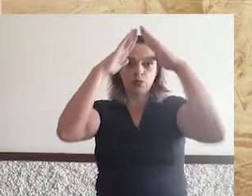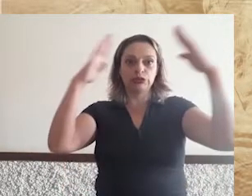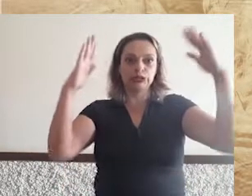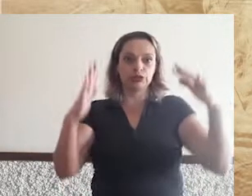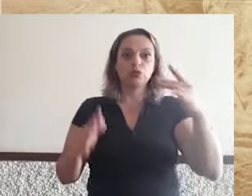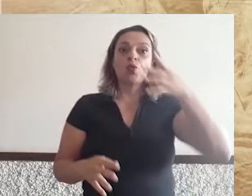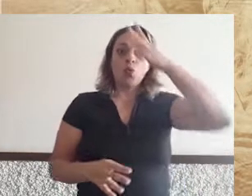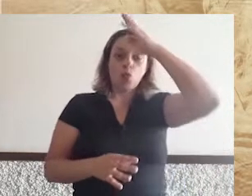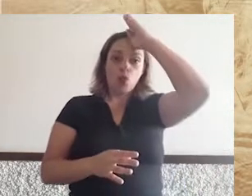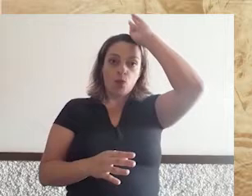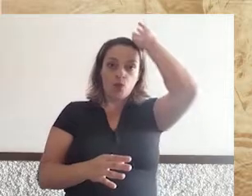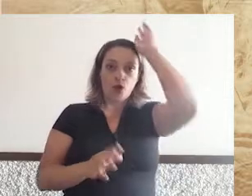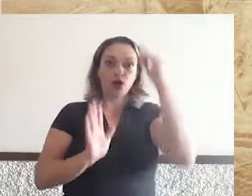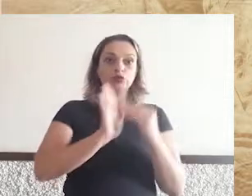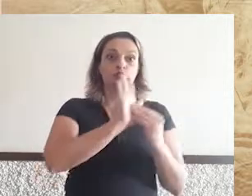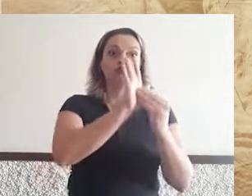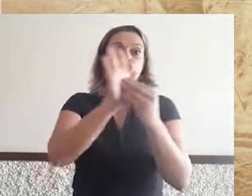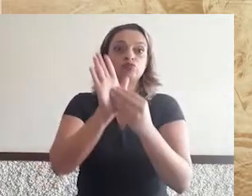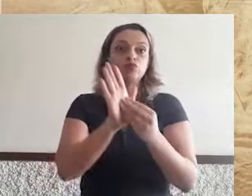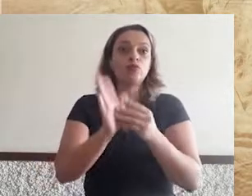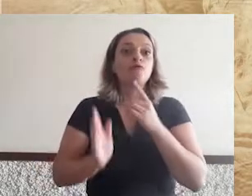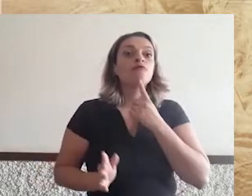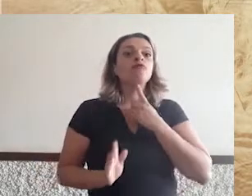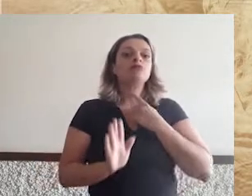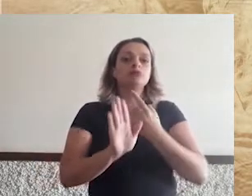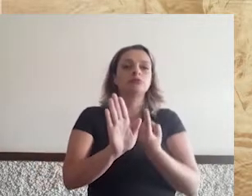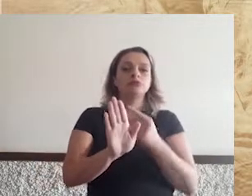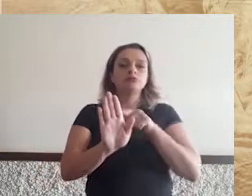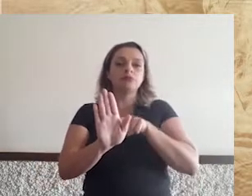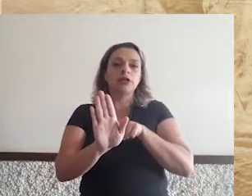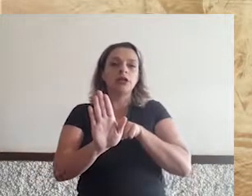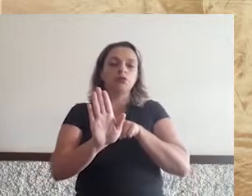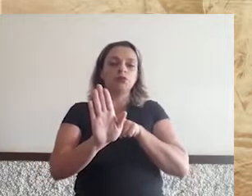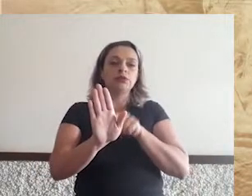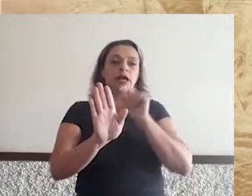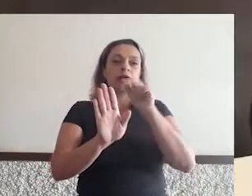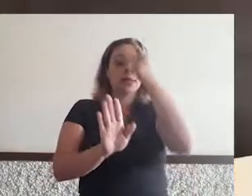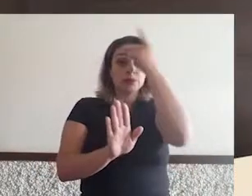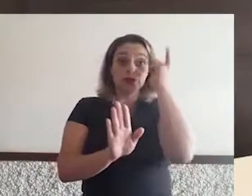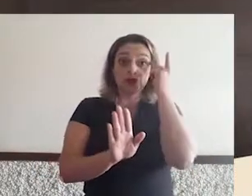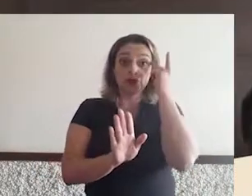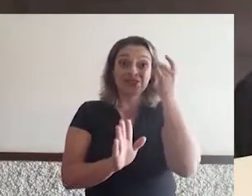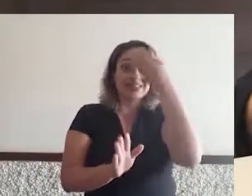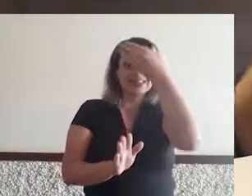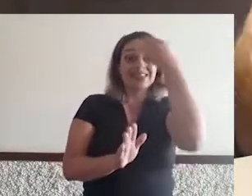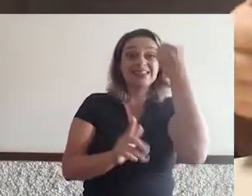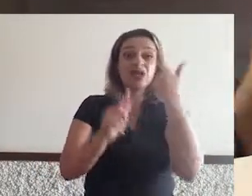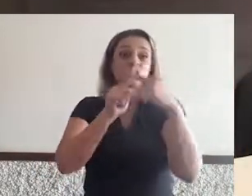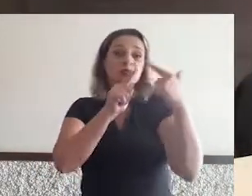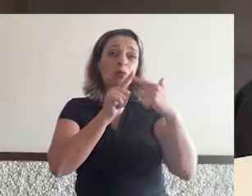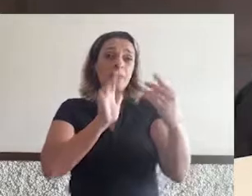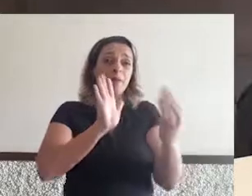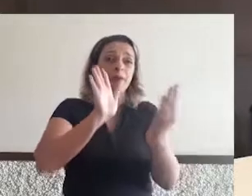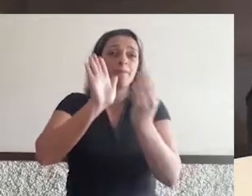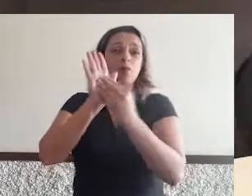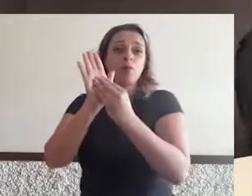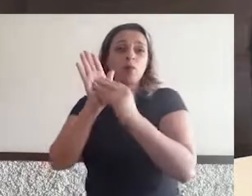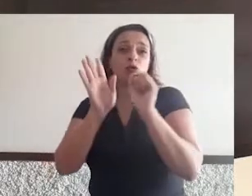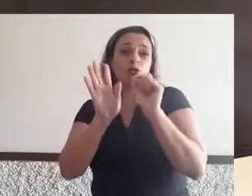uma intenção de fazer naquele contexto com que a plebe se esquecesse das propostas dos